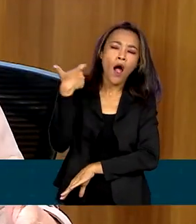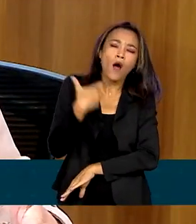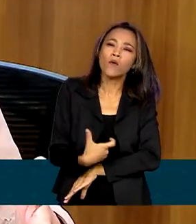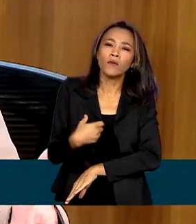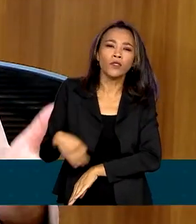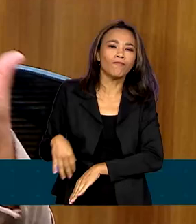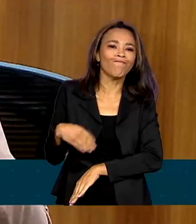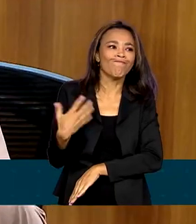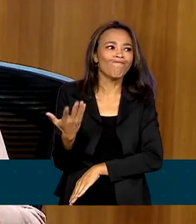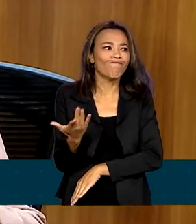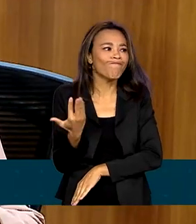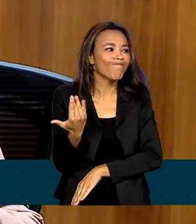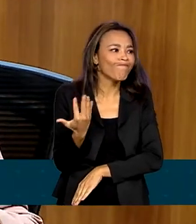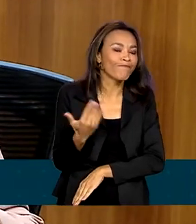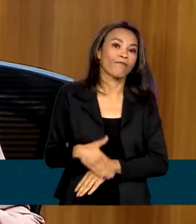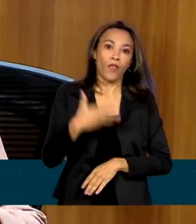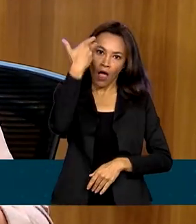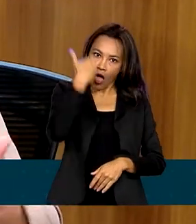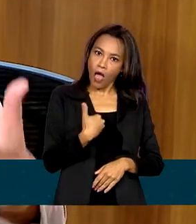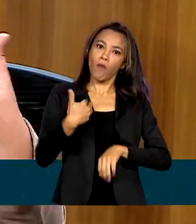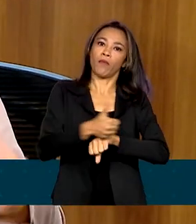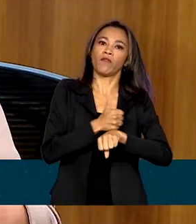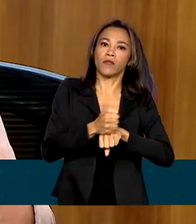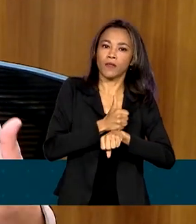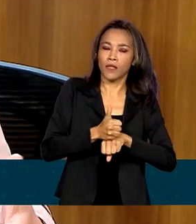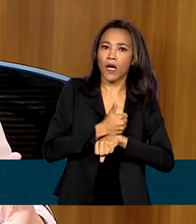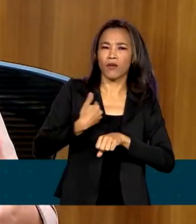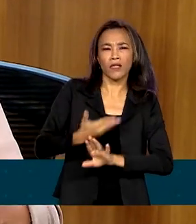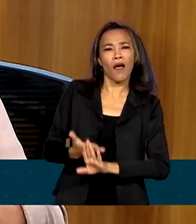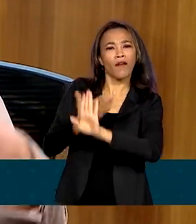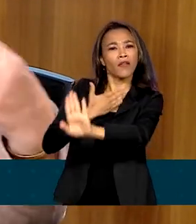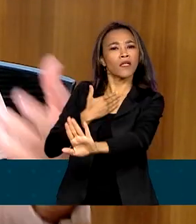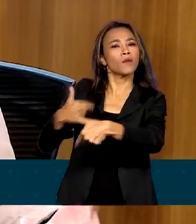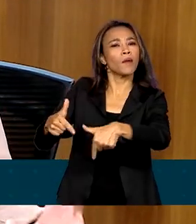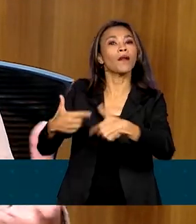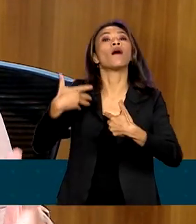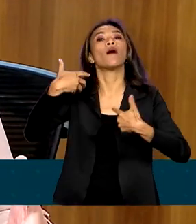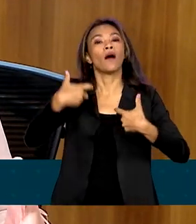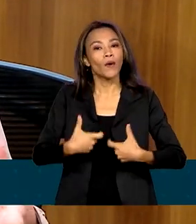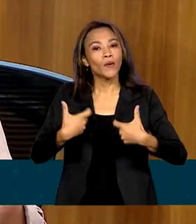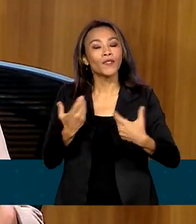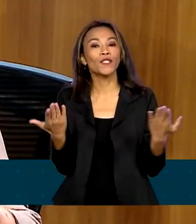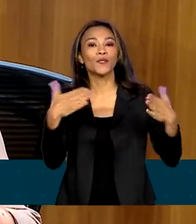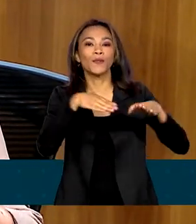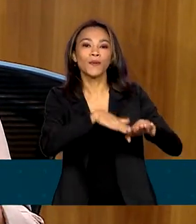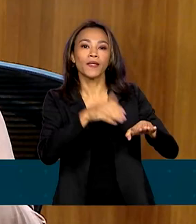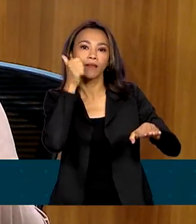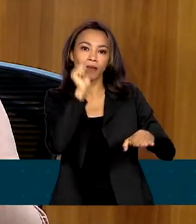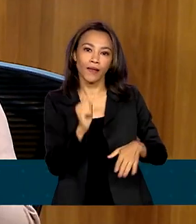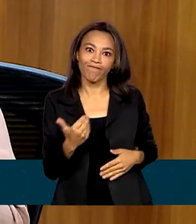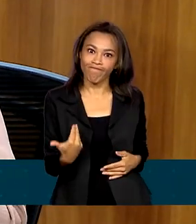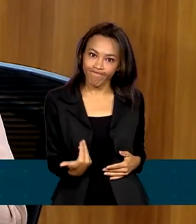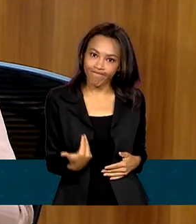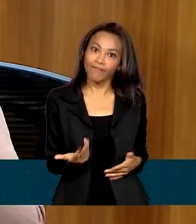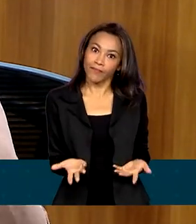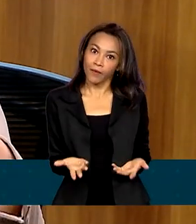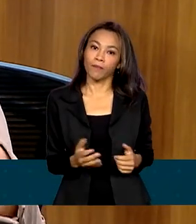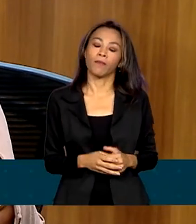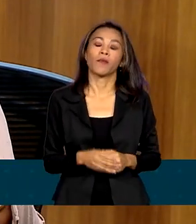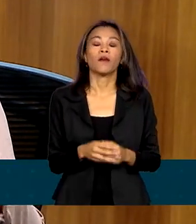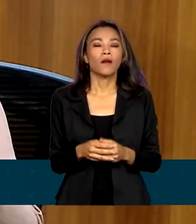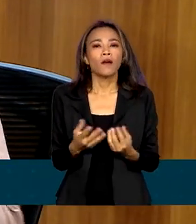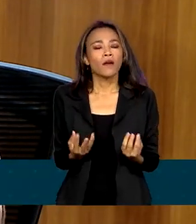qualificada? Se ela já é uma profissional que está afastada do trabalho, onde nós vamos incluir essa mulher? Então, de que